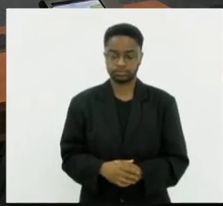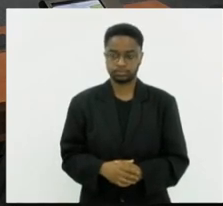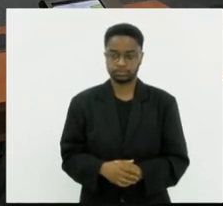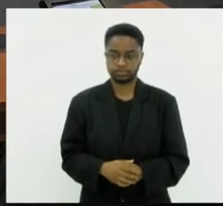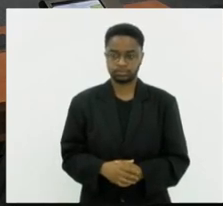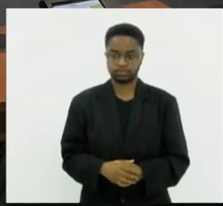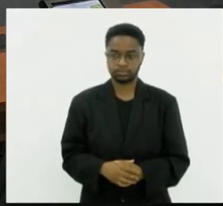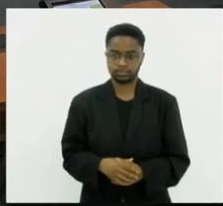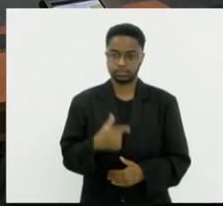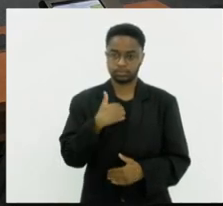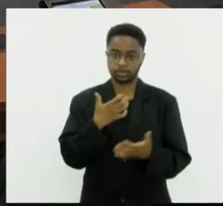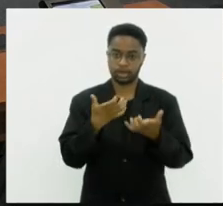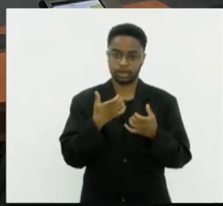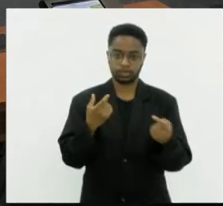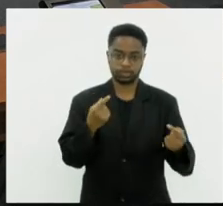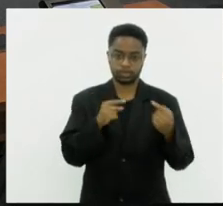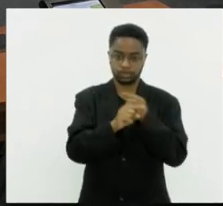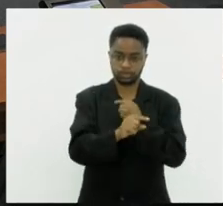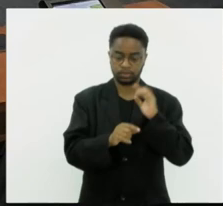presidenta. É, fazer o contraditório.